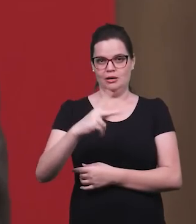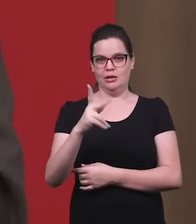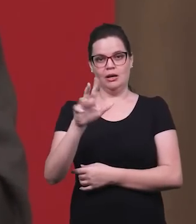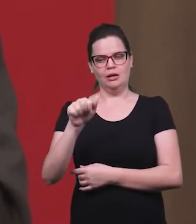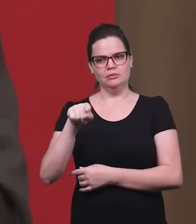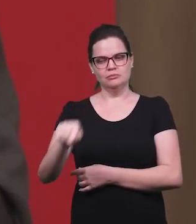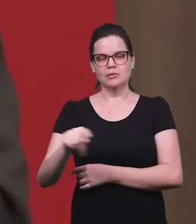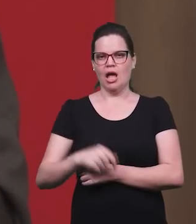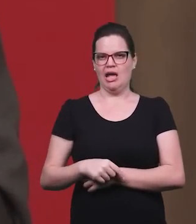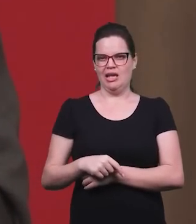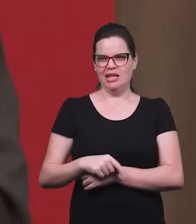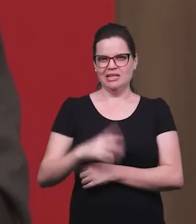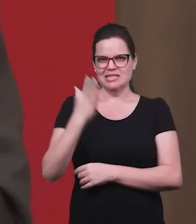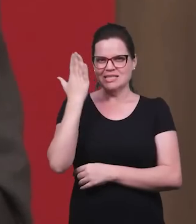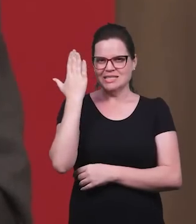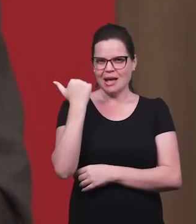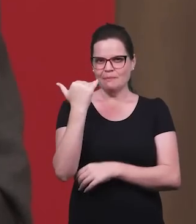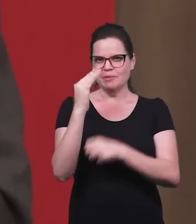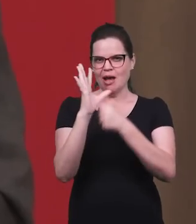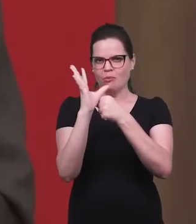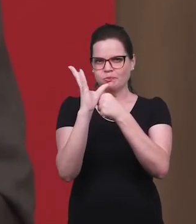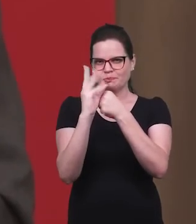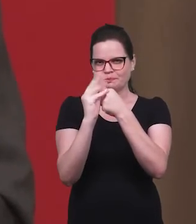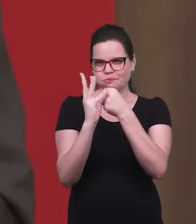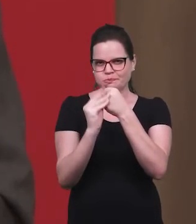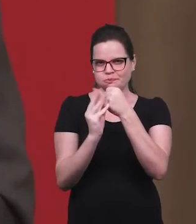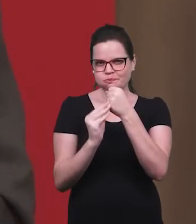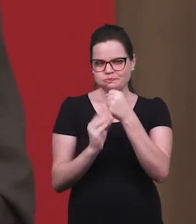um grande conhecimento da questão